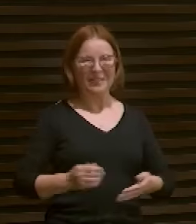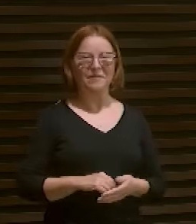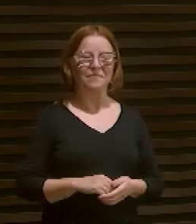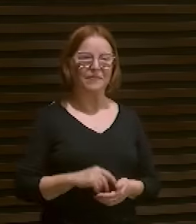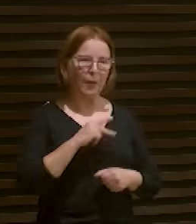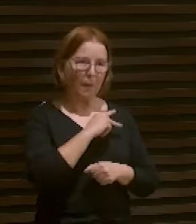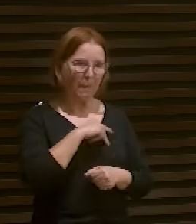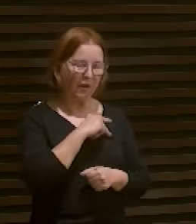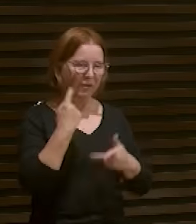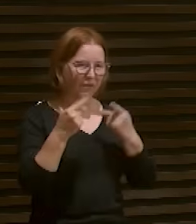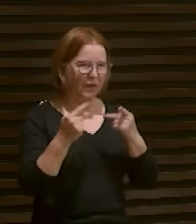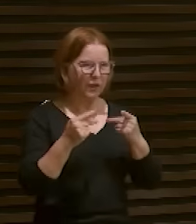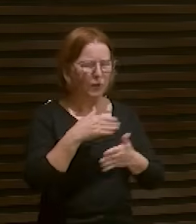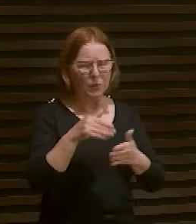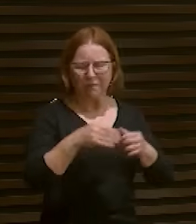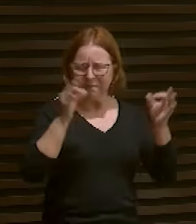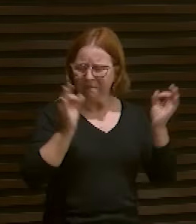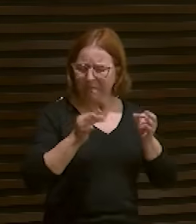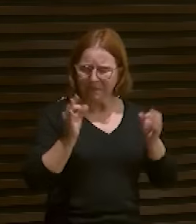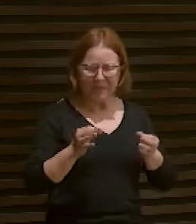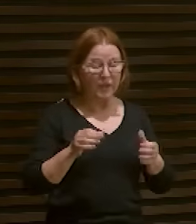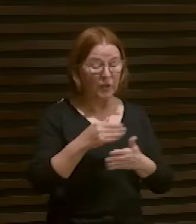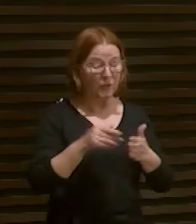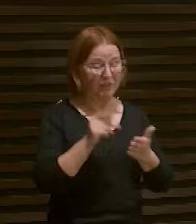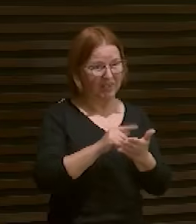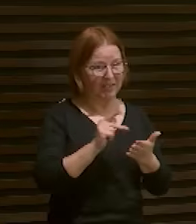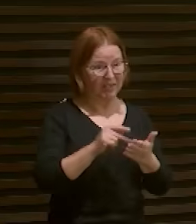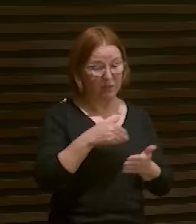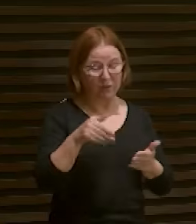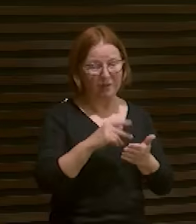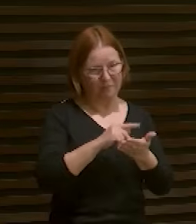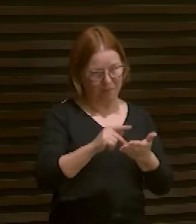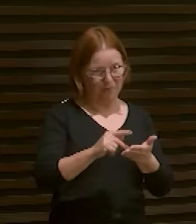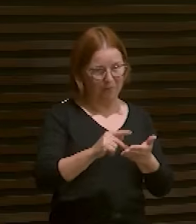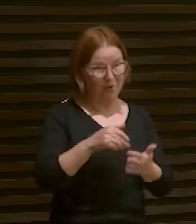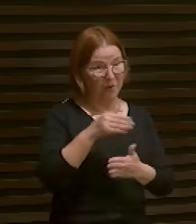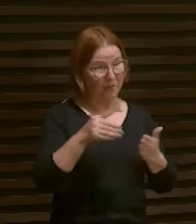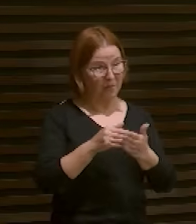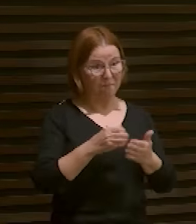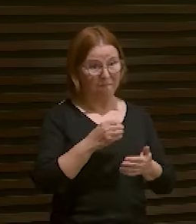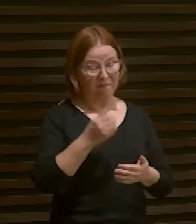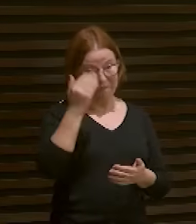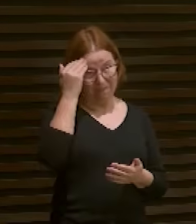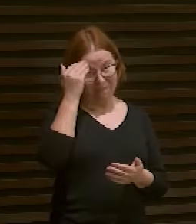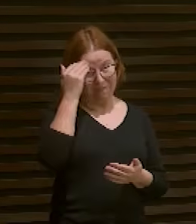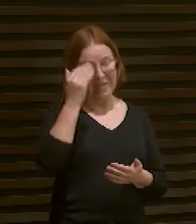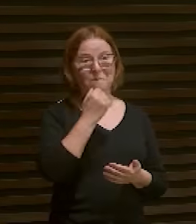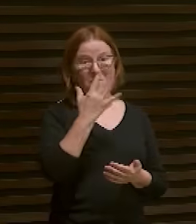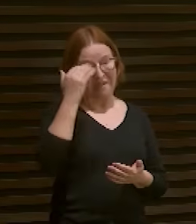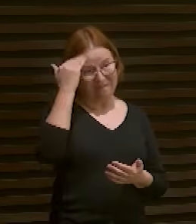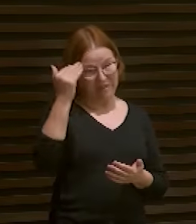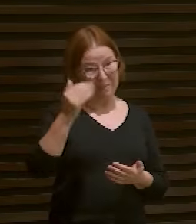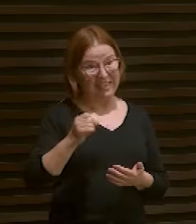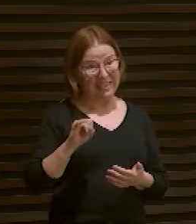Paulo diz, tudo que é honesto, meus irmãos, tudo que é verdadeiro, tudo que é puro, tudo que é de boa fama, se algum louvor